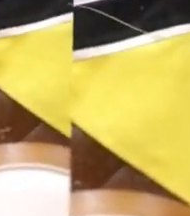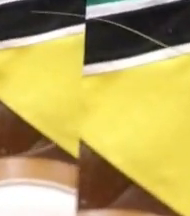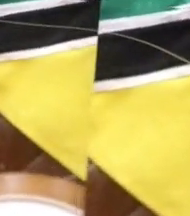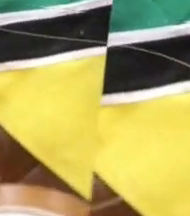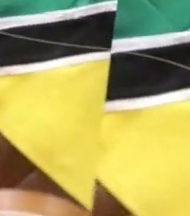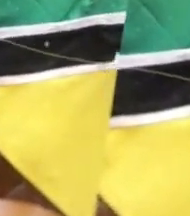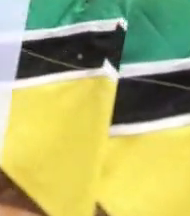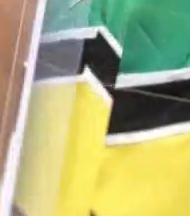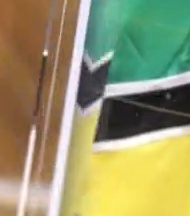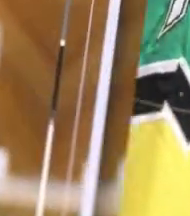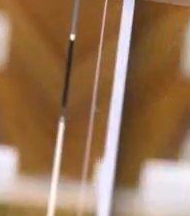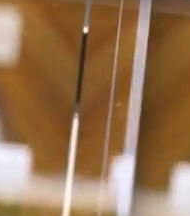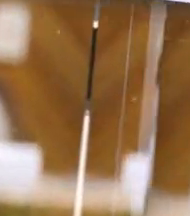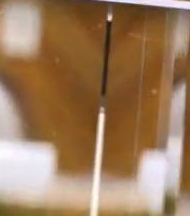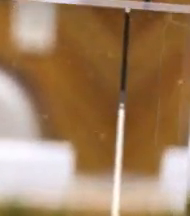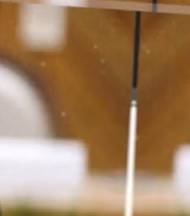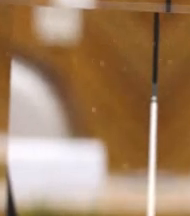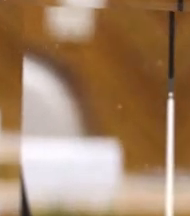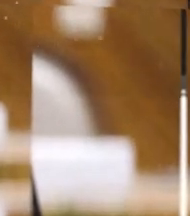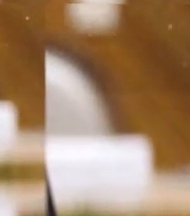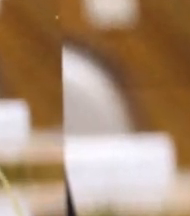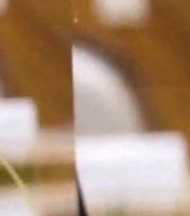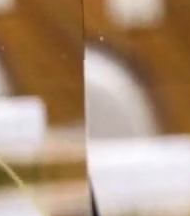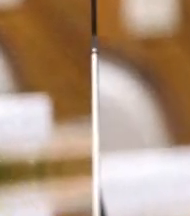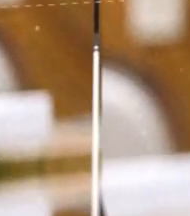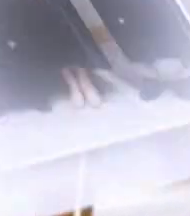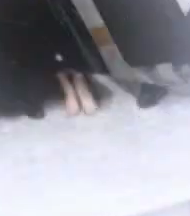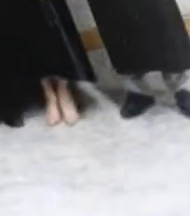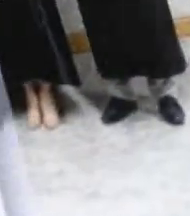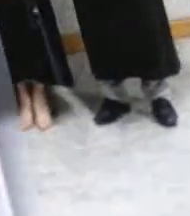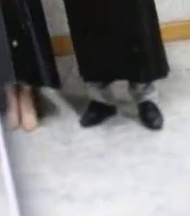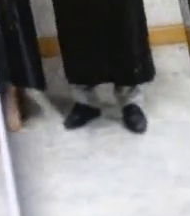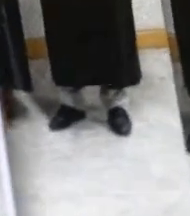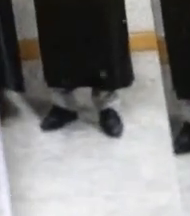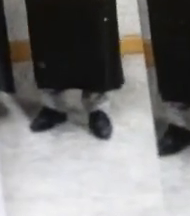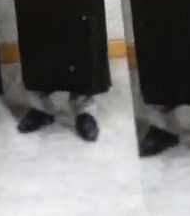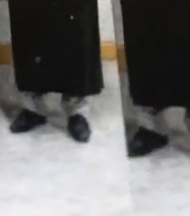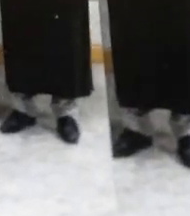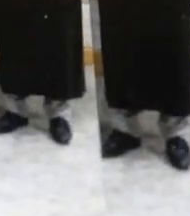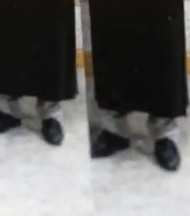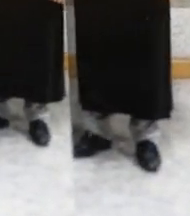Sequência no mais do plenário Tribunal Eleitoral do Partes e Magistrados.